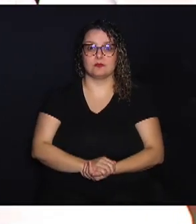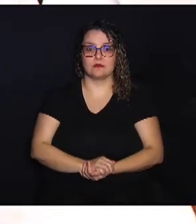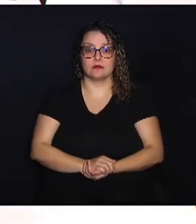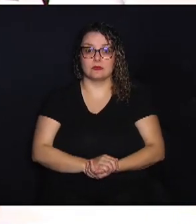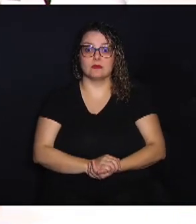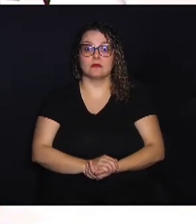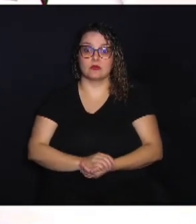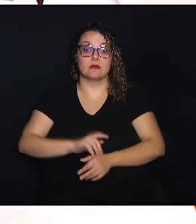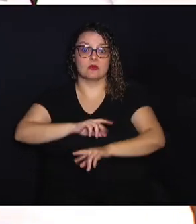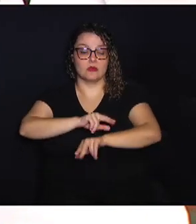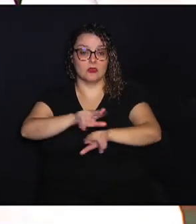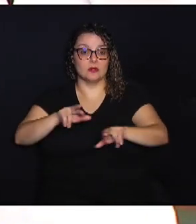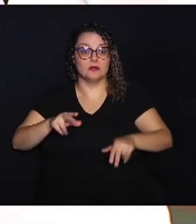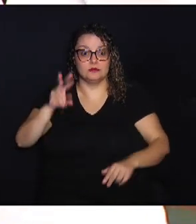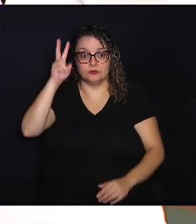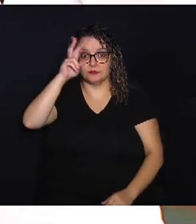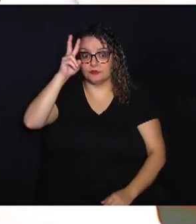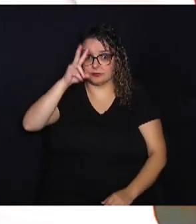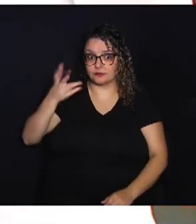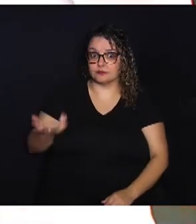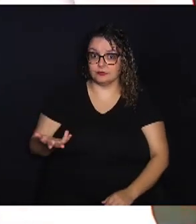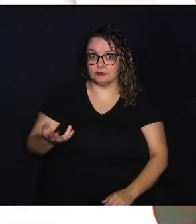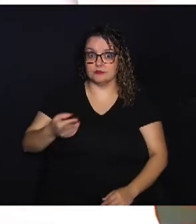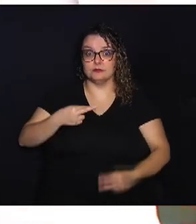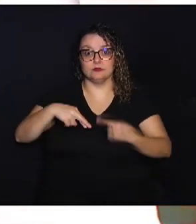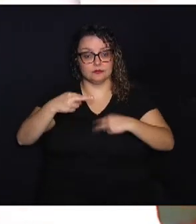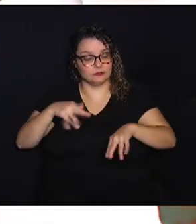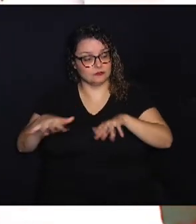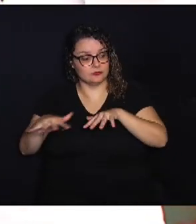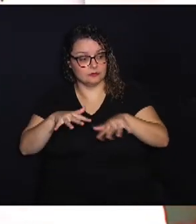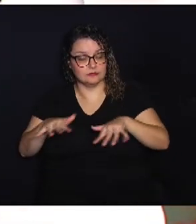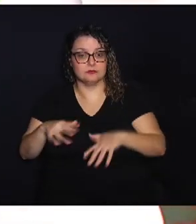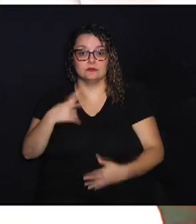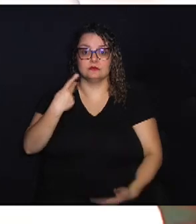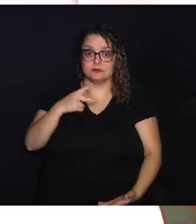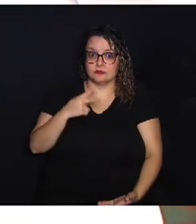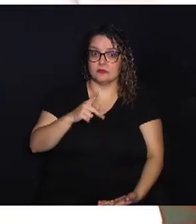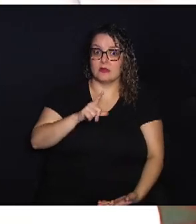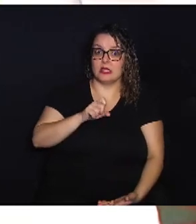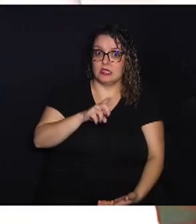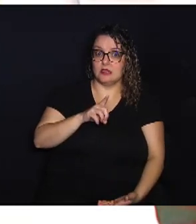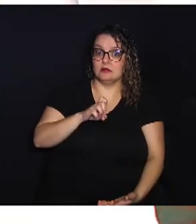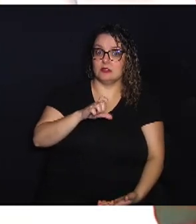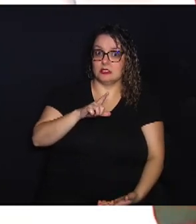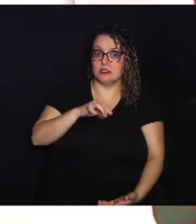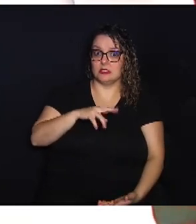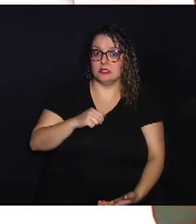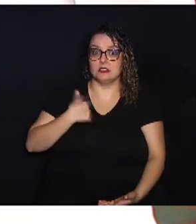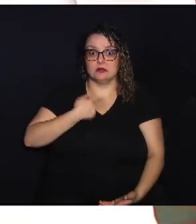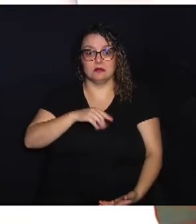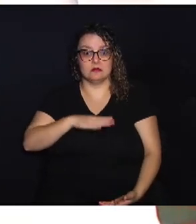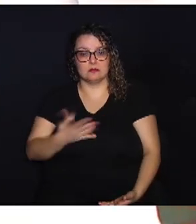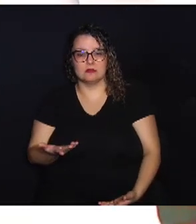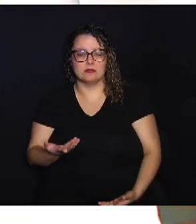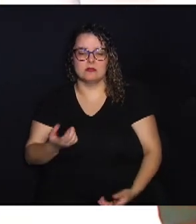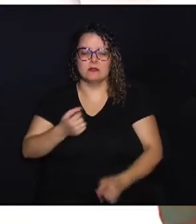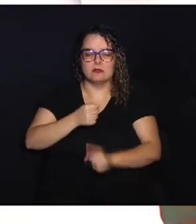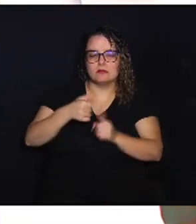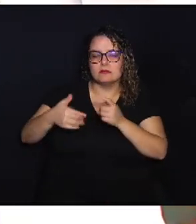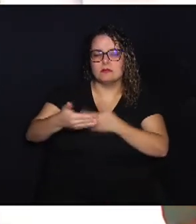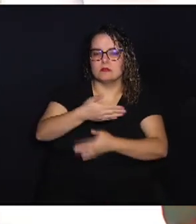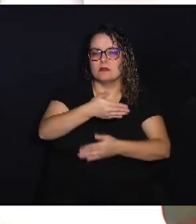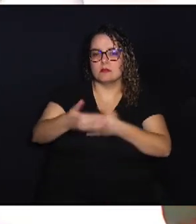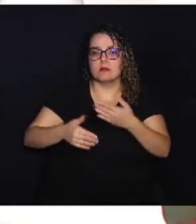várias histórias em relação a esse movimento dela aqui na nossa cidade. E essa questão do social,